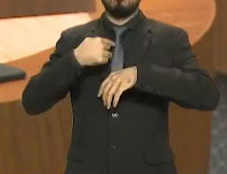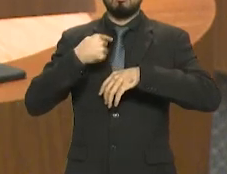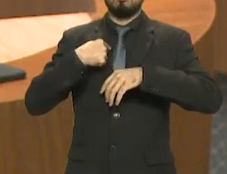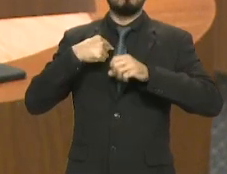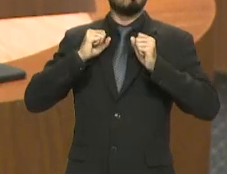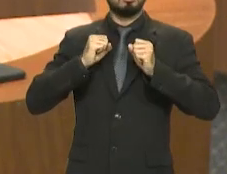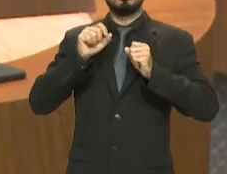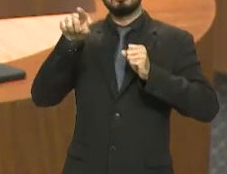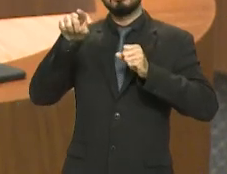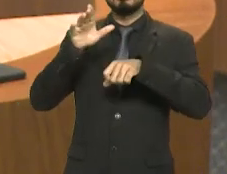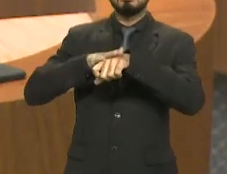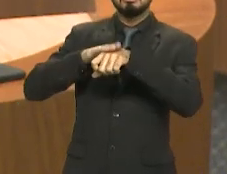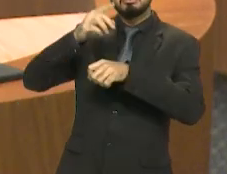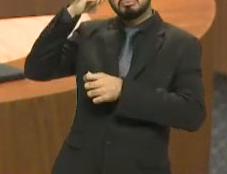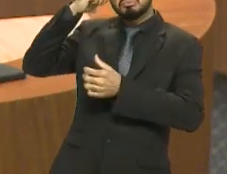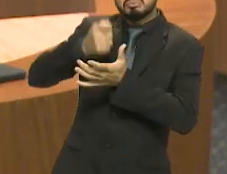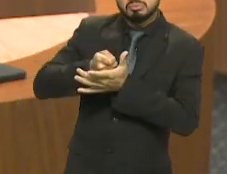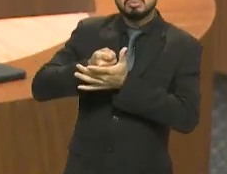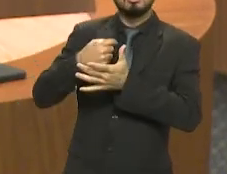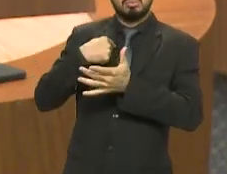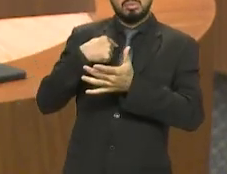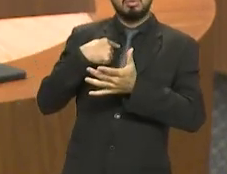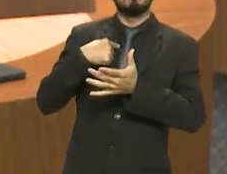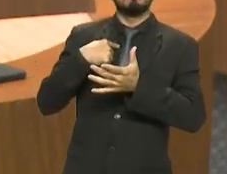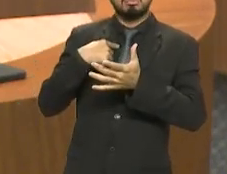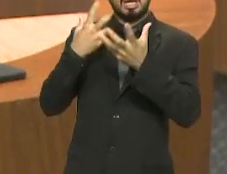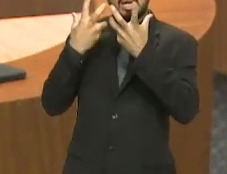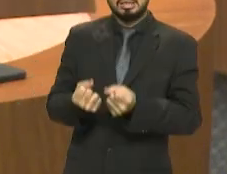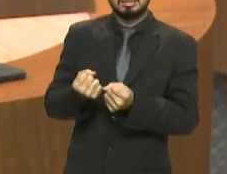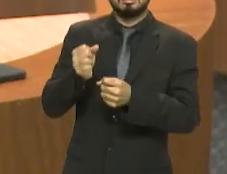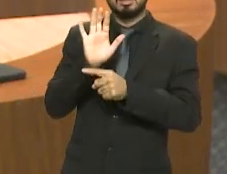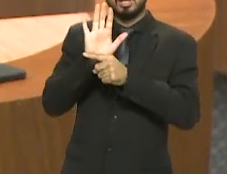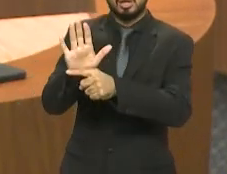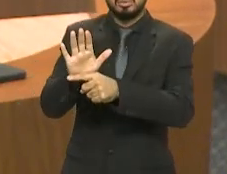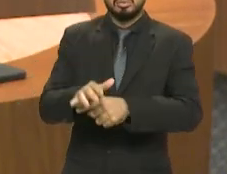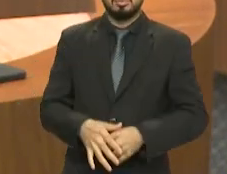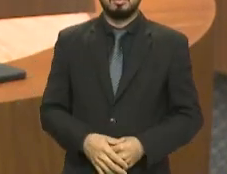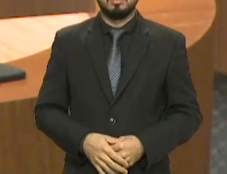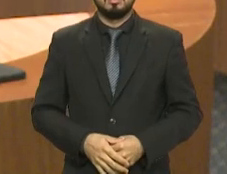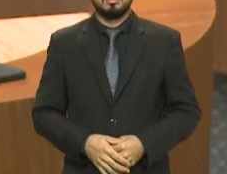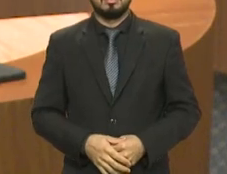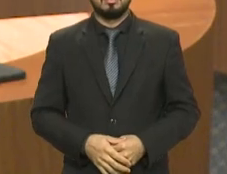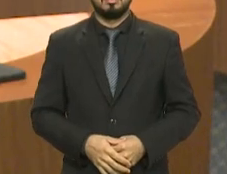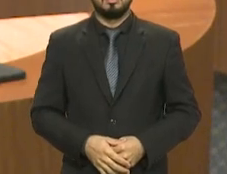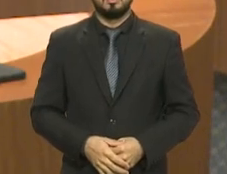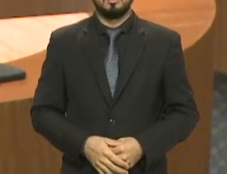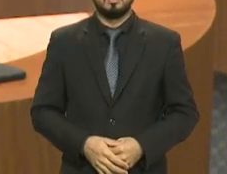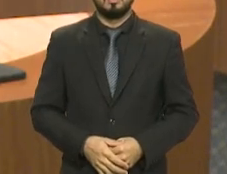Vossa Excelência toma uma posição acertada em favor do povo do Maranhão.